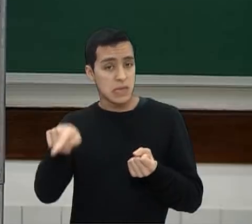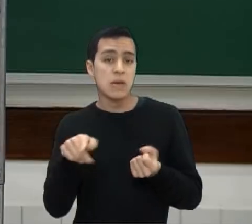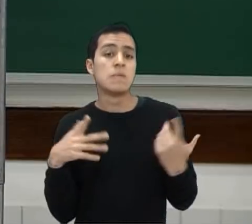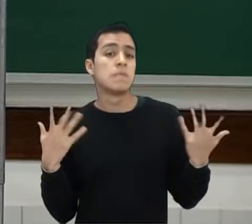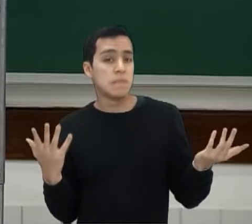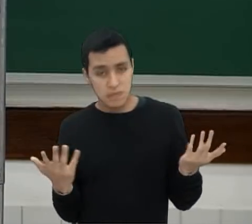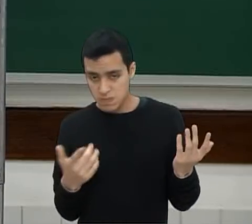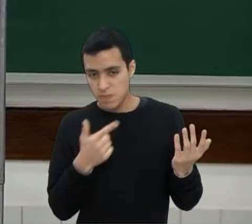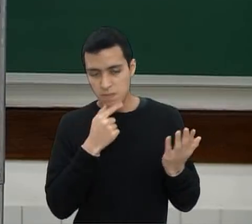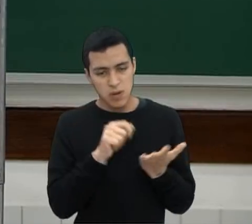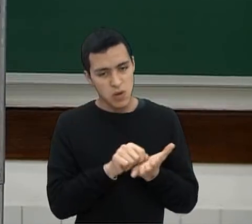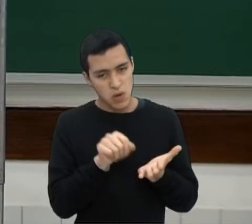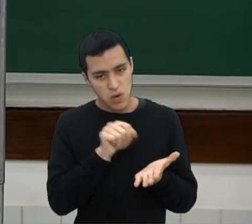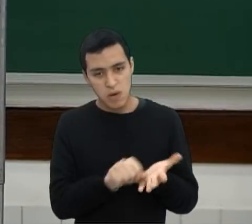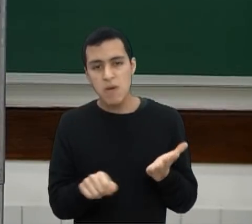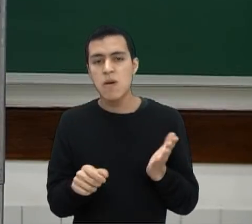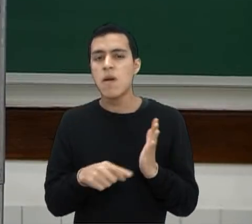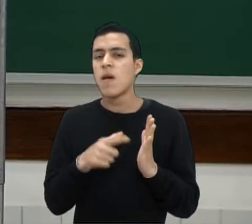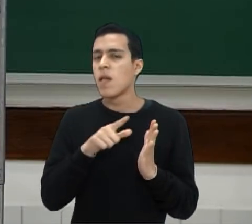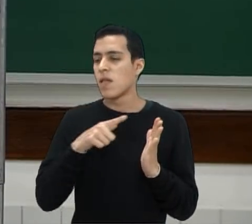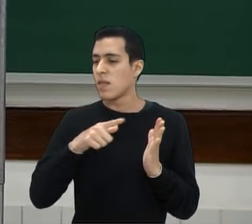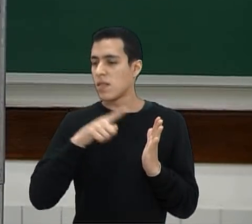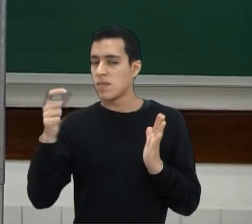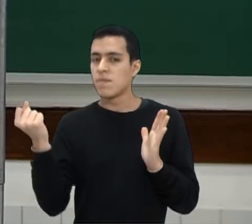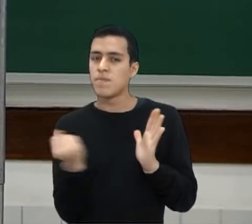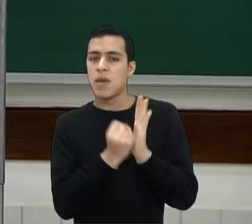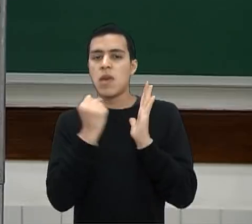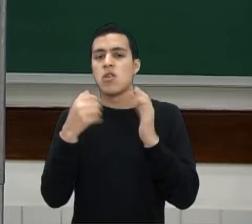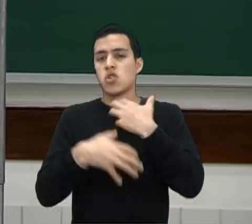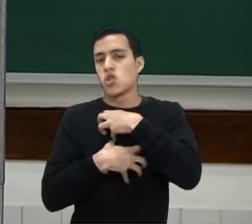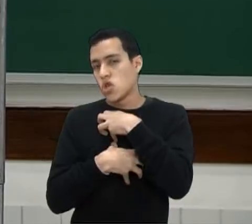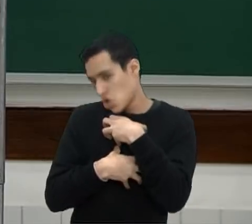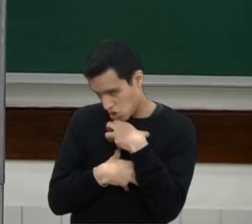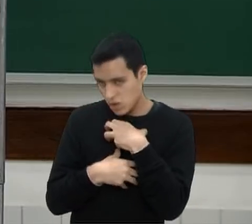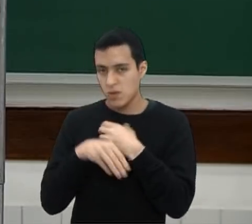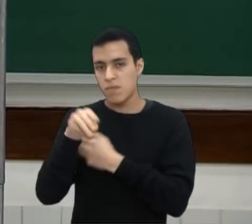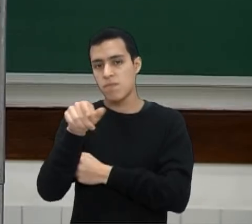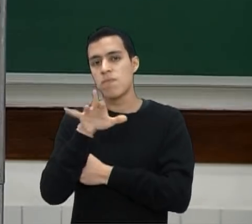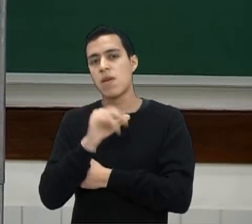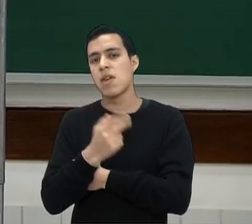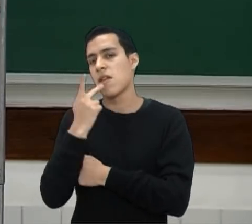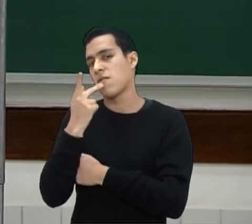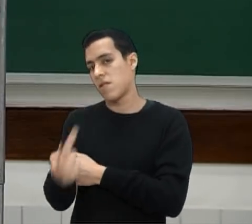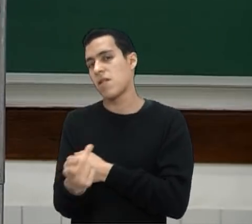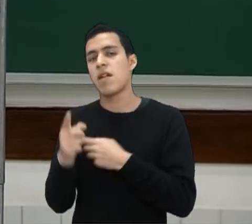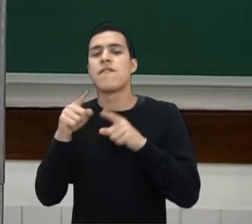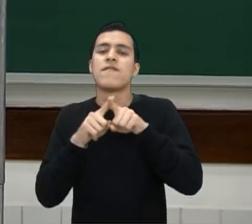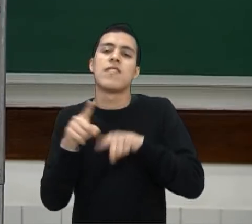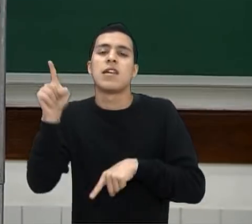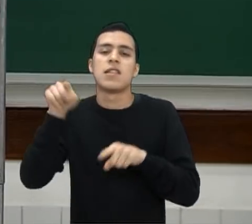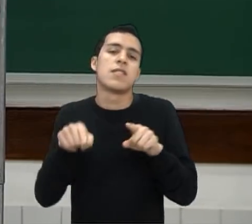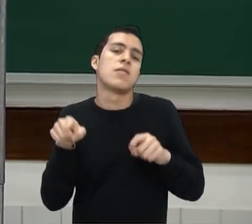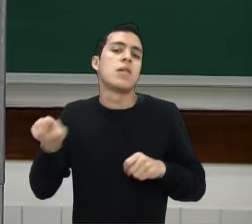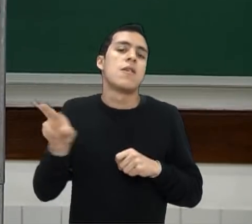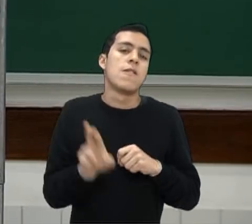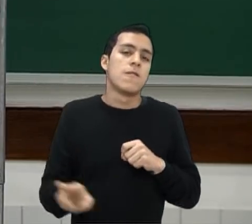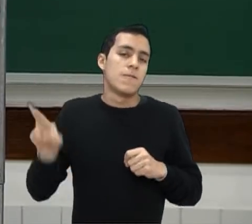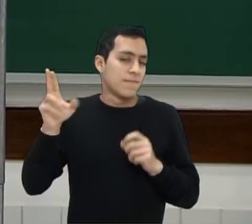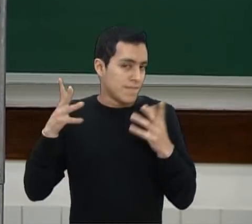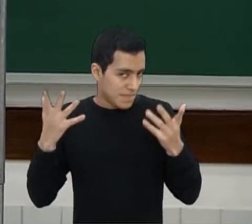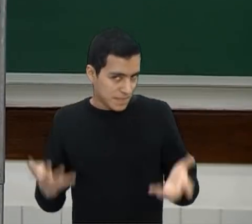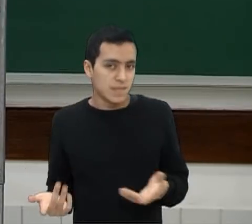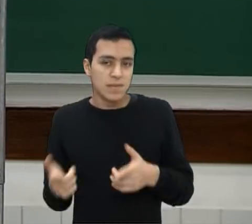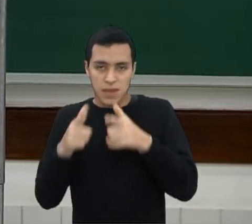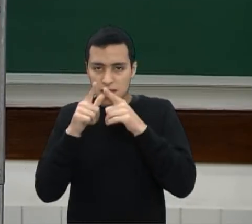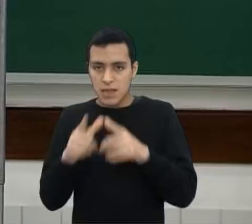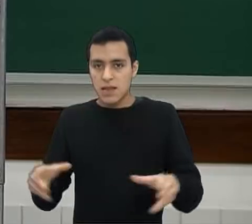pelo dramaturgo, marcando a forma como a Maria fala, né, a variação que ela utiliza, certo? É